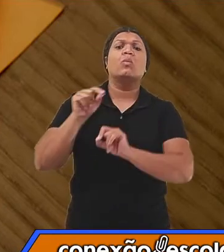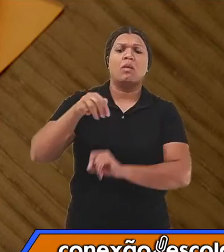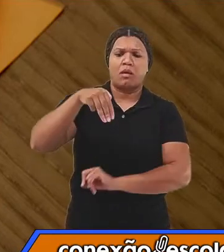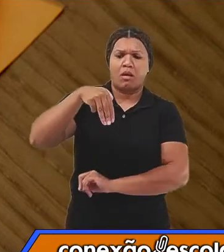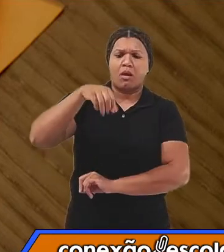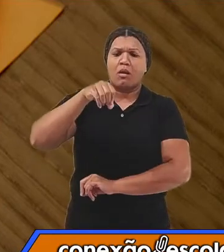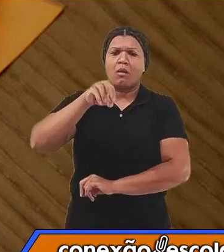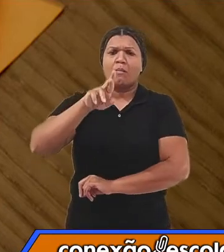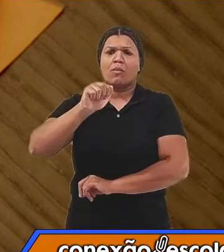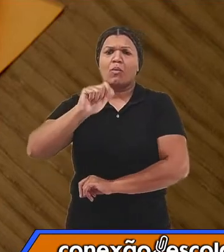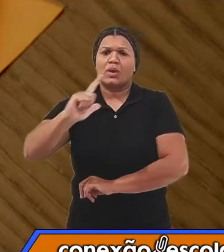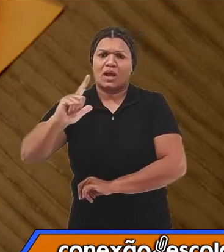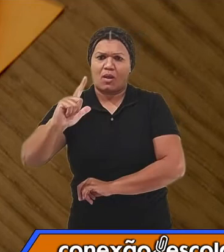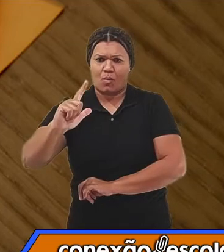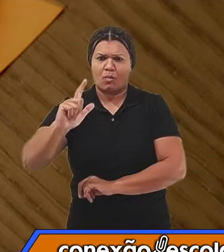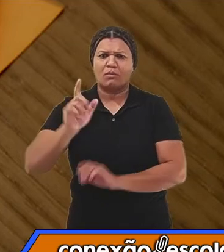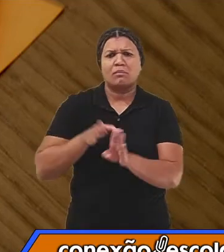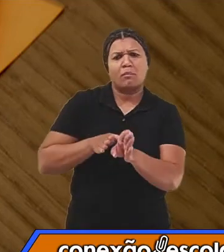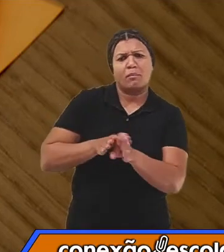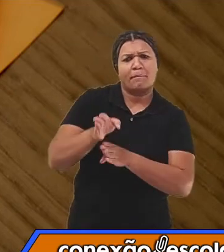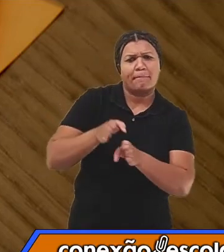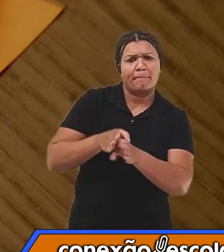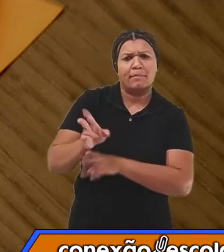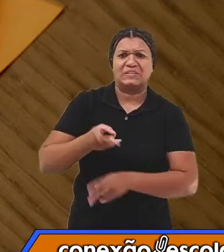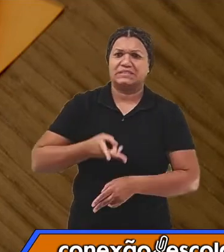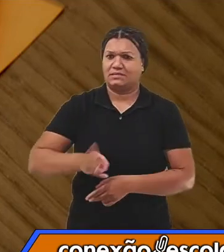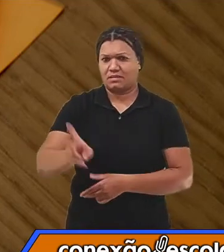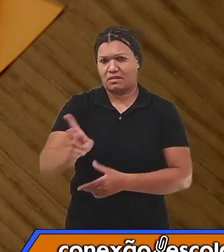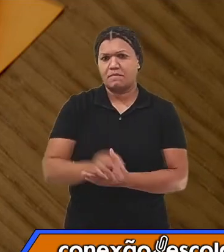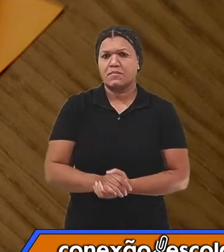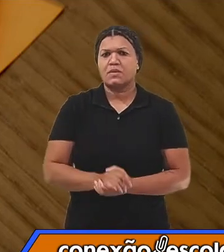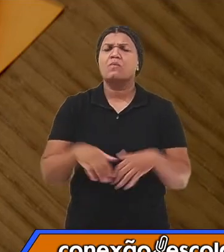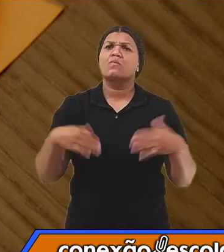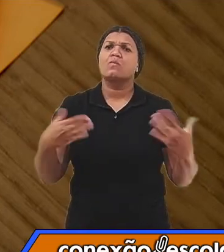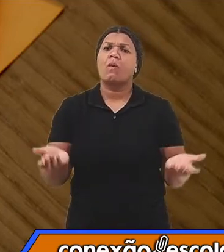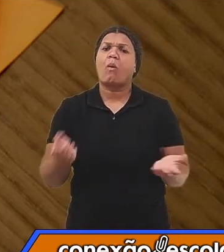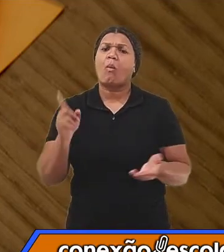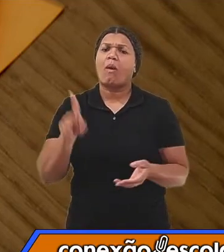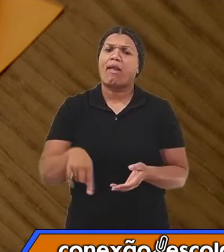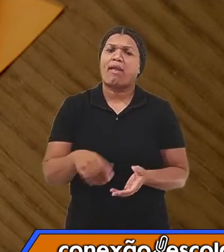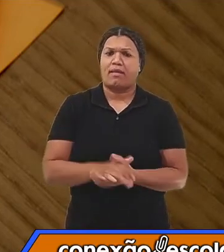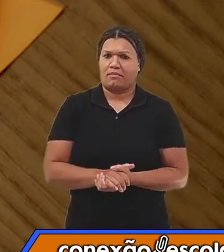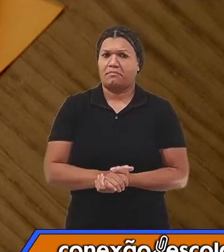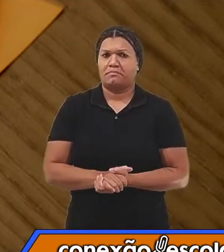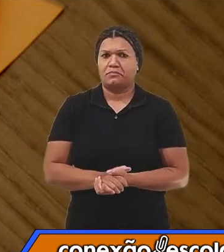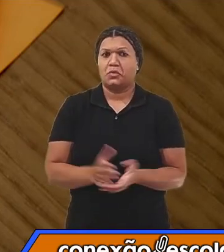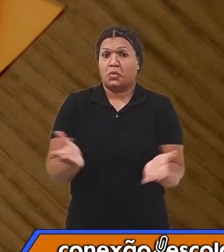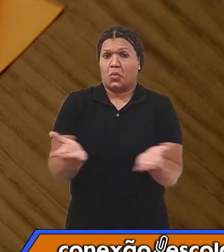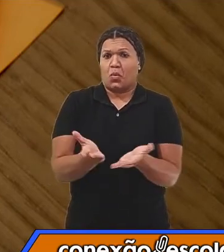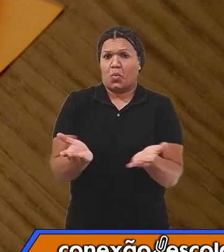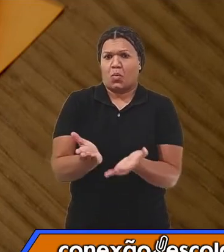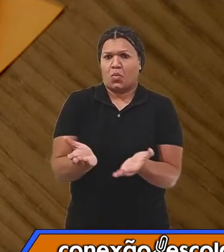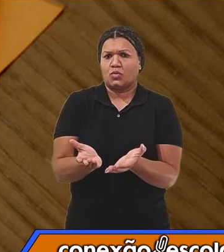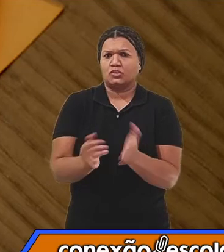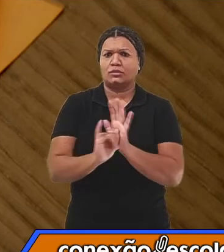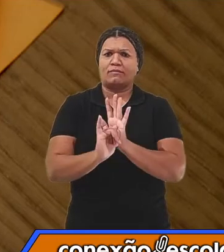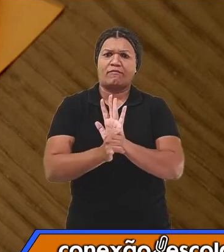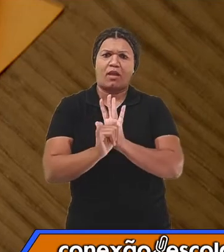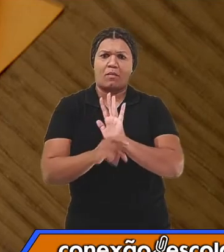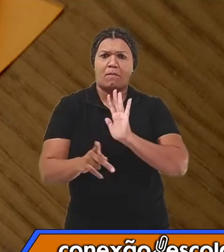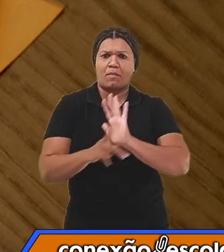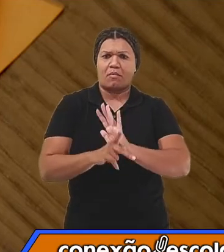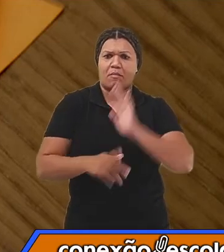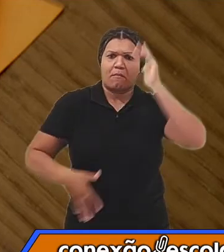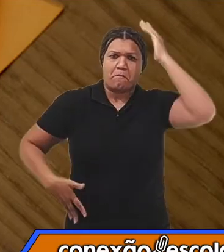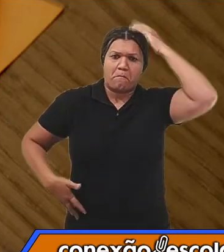Qual seria a moral dessa fábula de hoje, no nosso caso? A fábula do macaco.